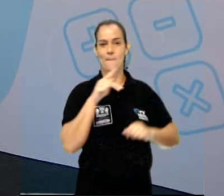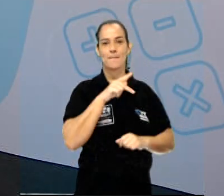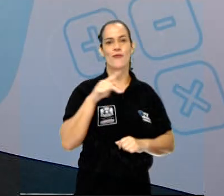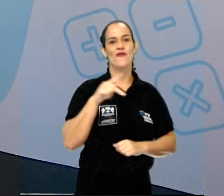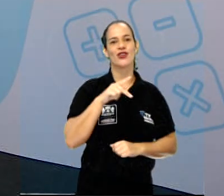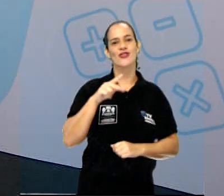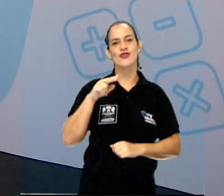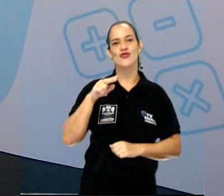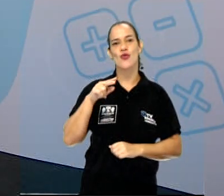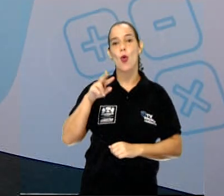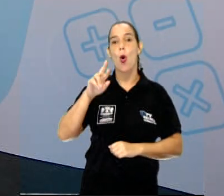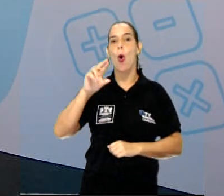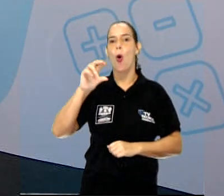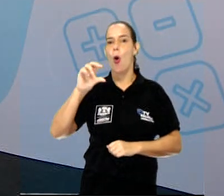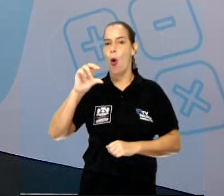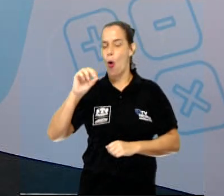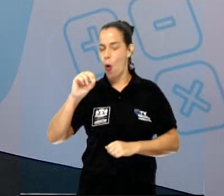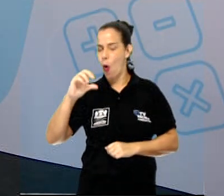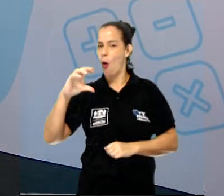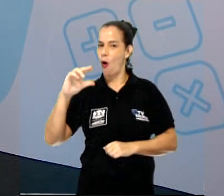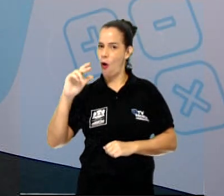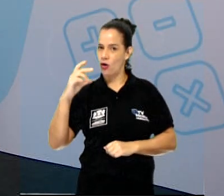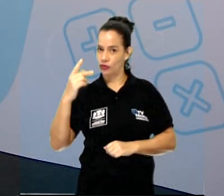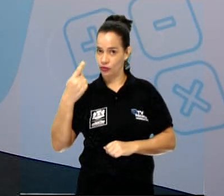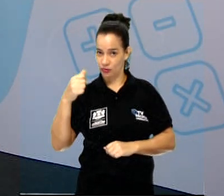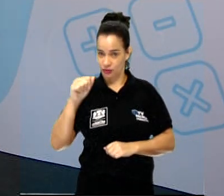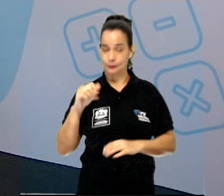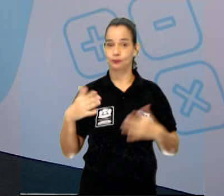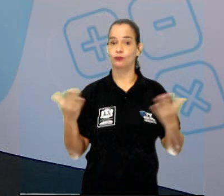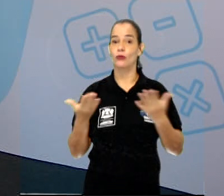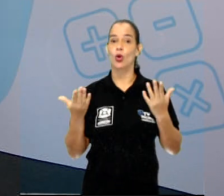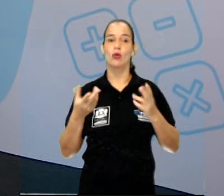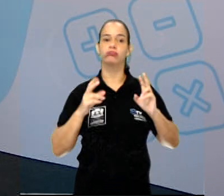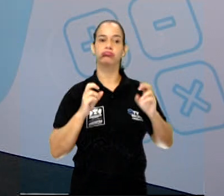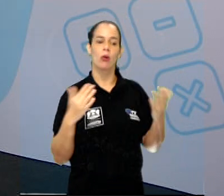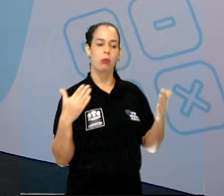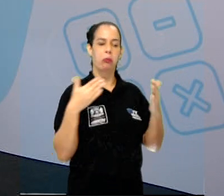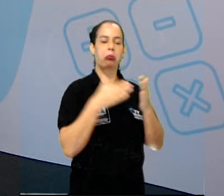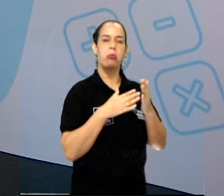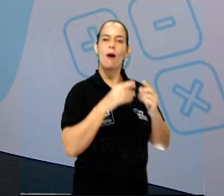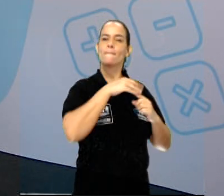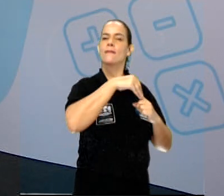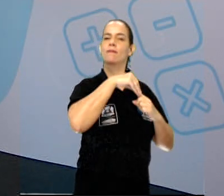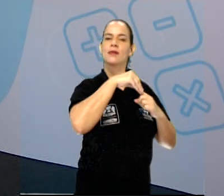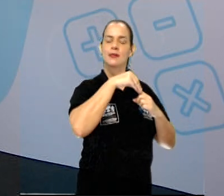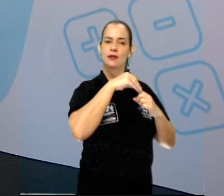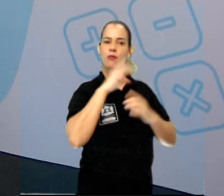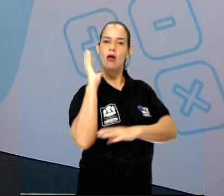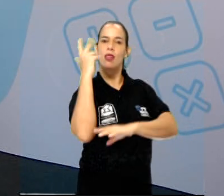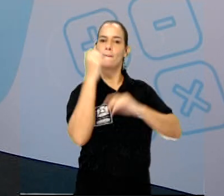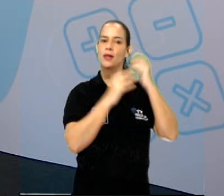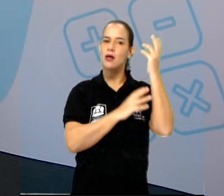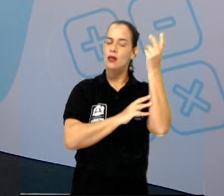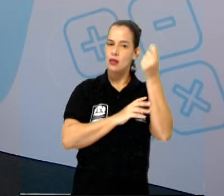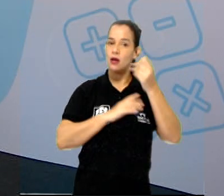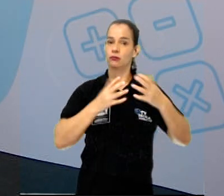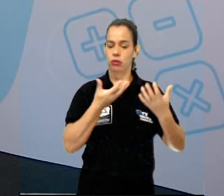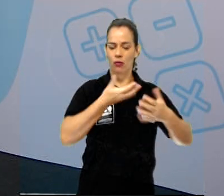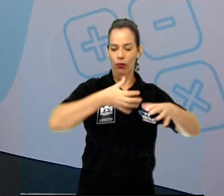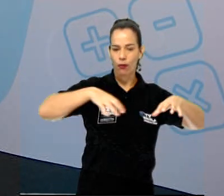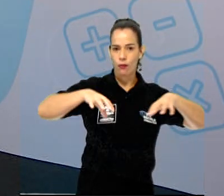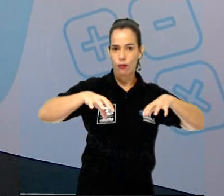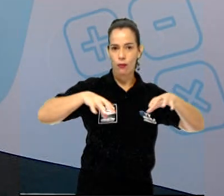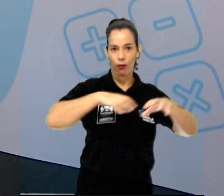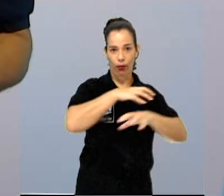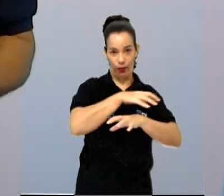professor Rocha. Hoje nós iremos falar sobre os principais impactos ambientais nos domínios morfoclimáticos